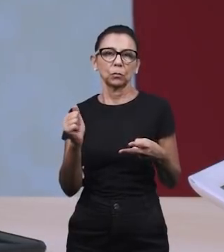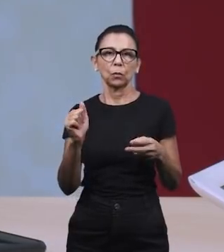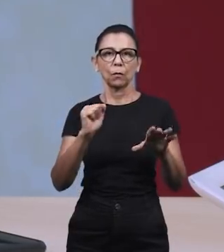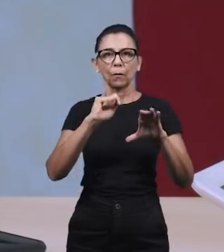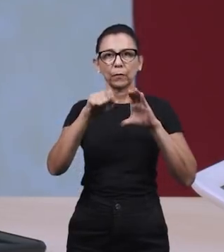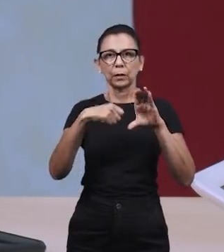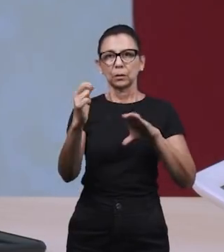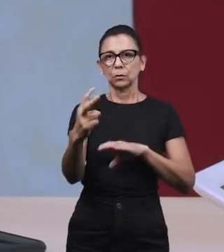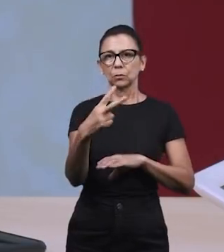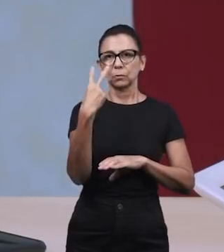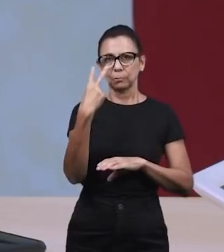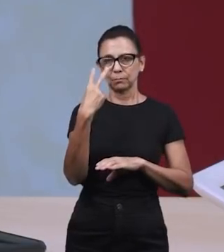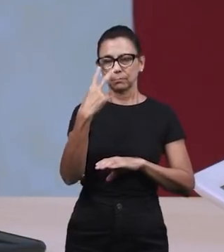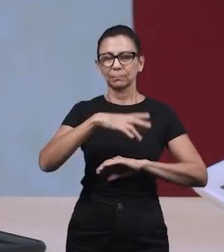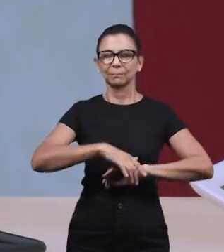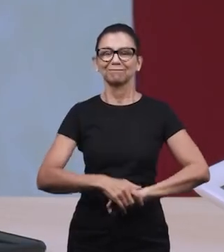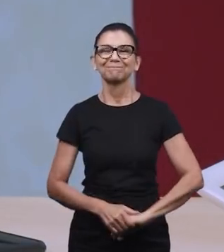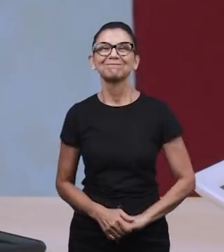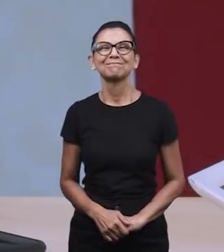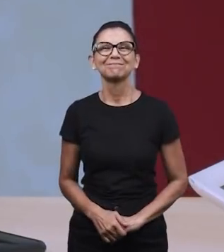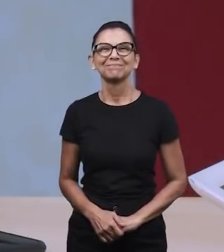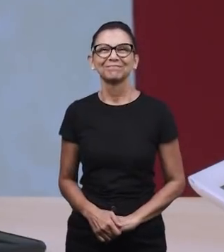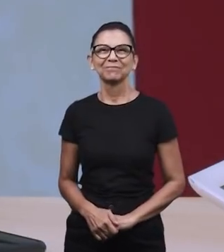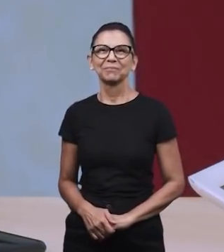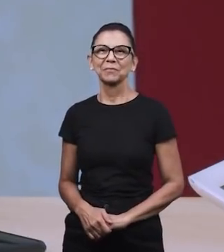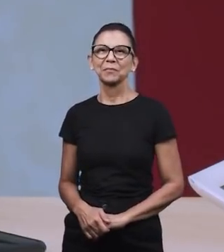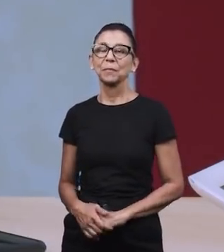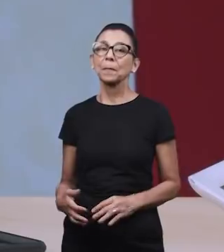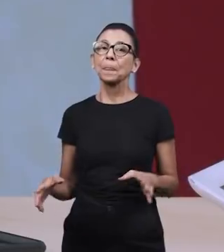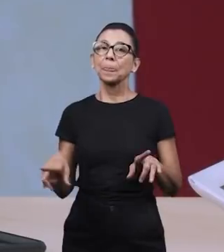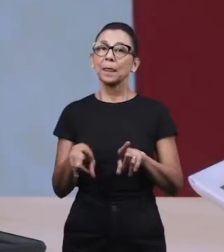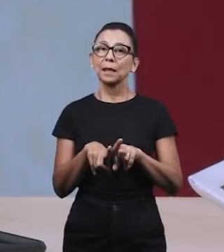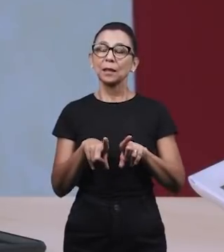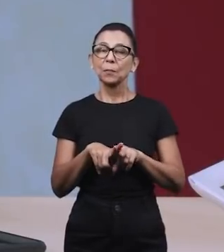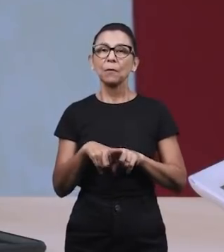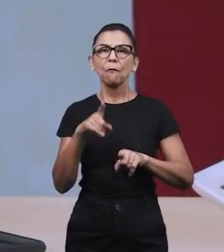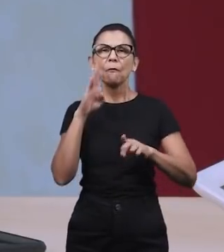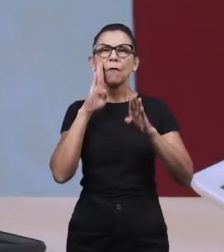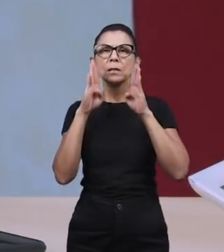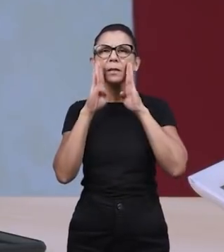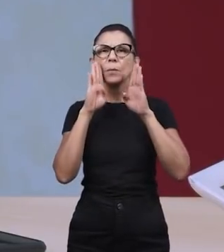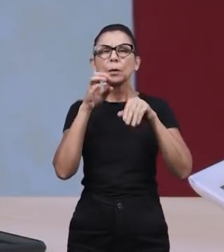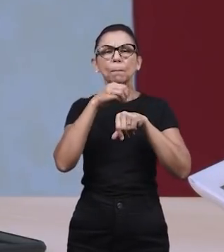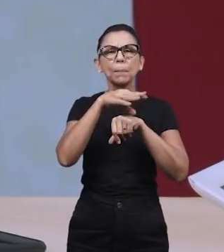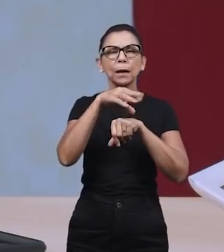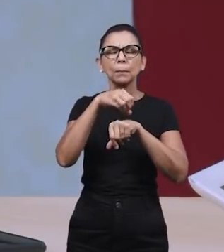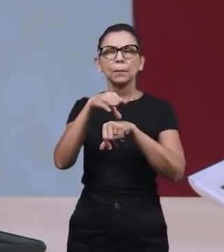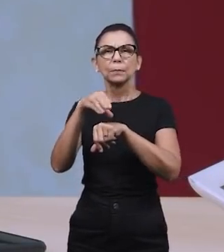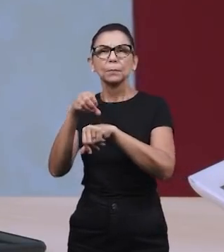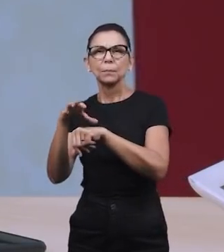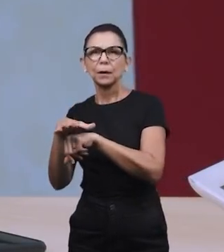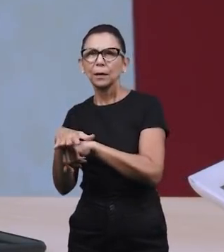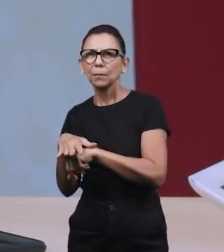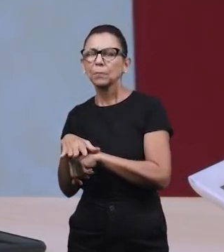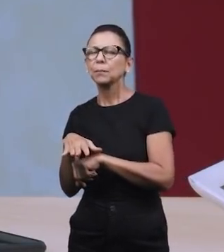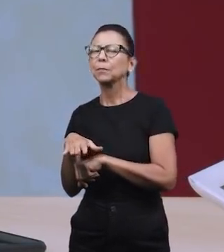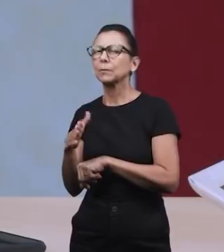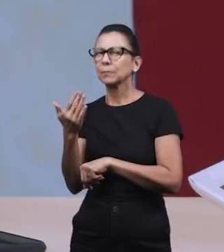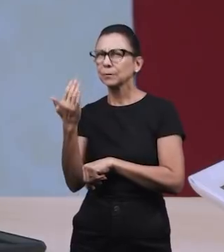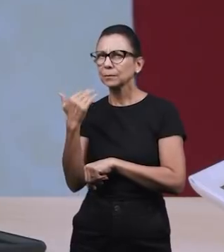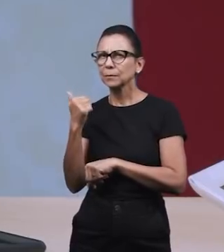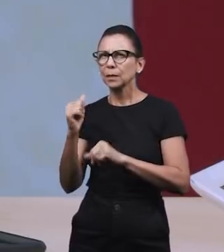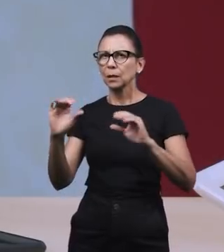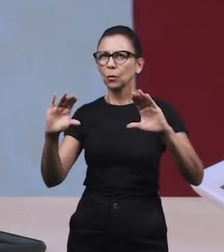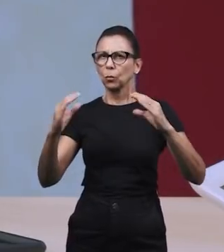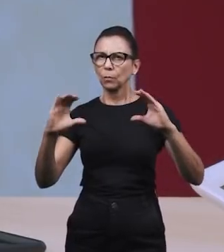também em vídeo na TV Web Manaim. Mas também o programa está sendo transmitido pelo Facebook da Rádio Manaim, onde você pode colocar